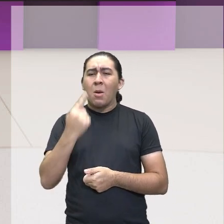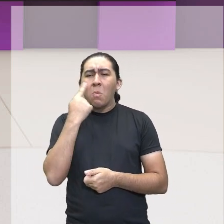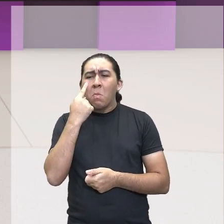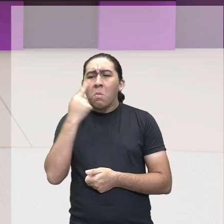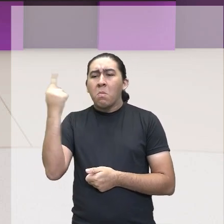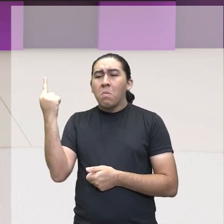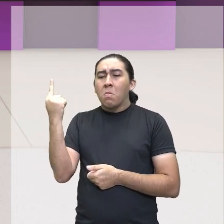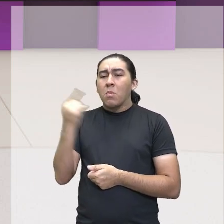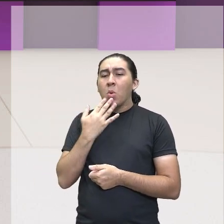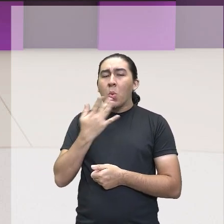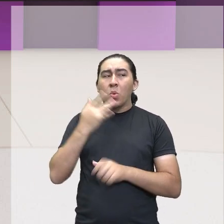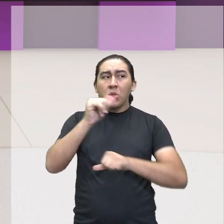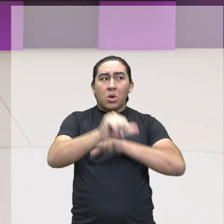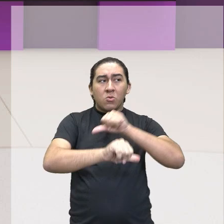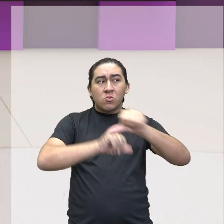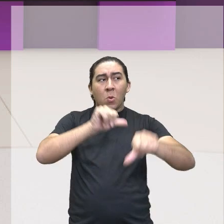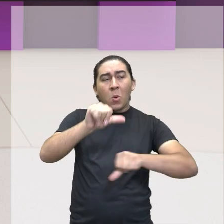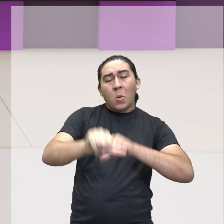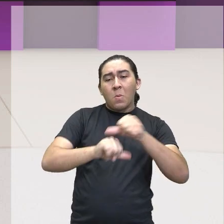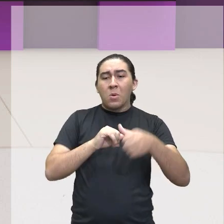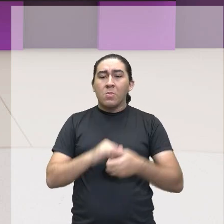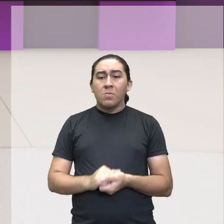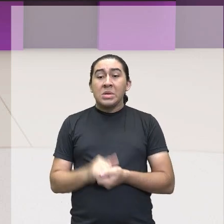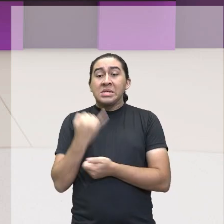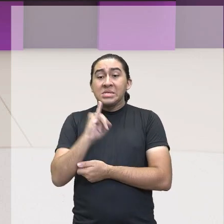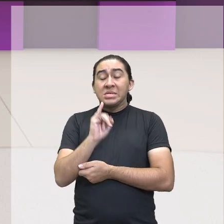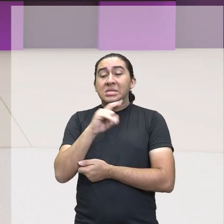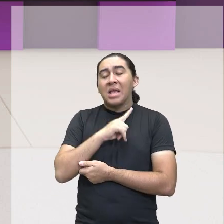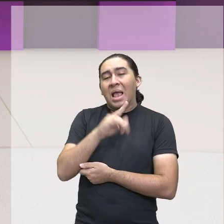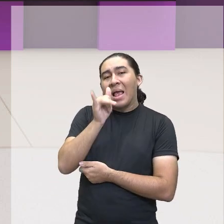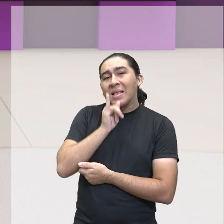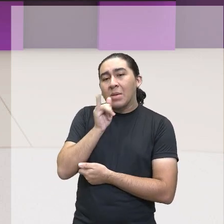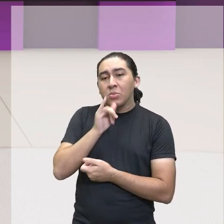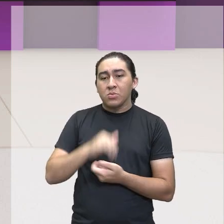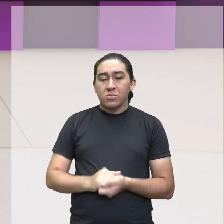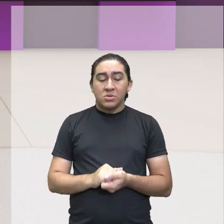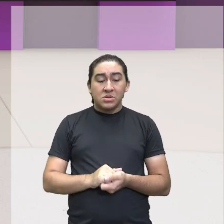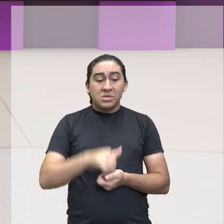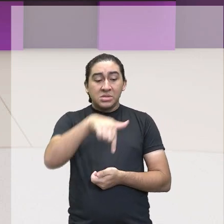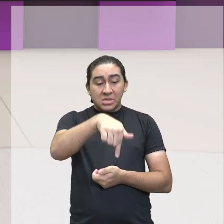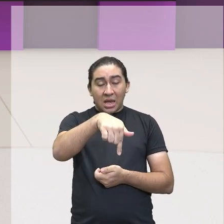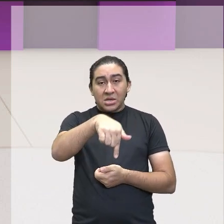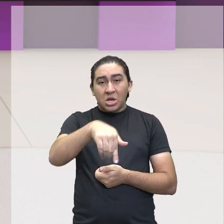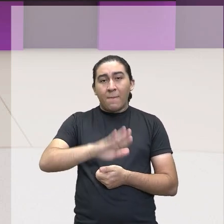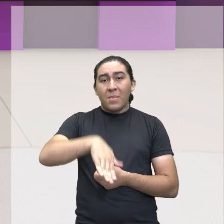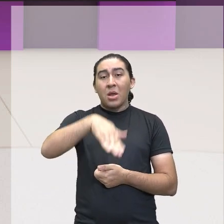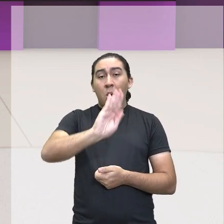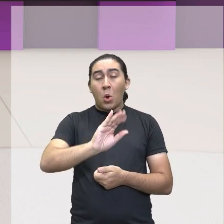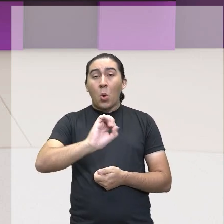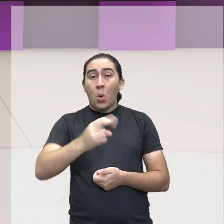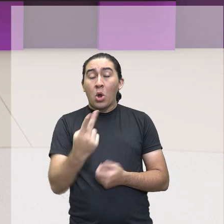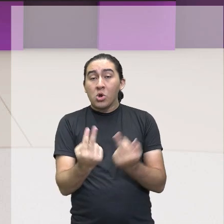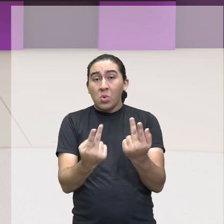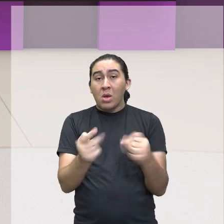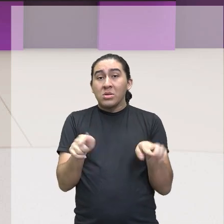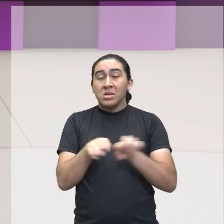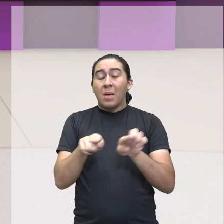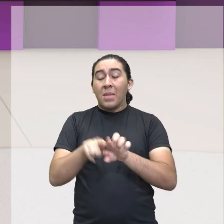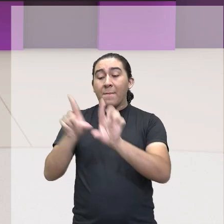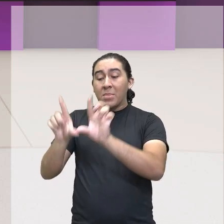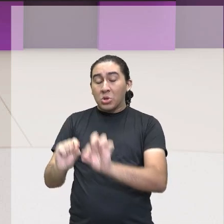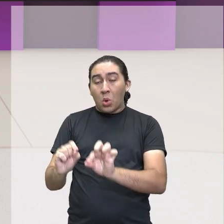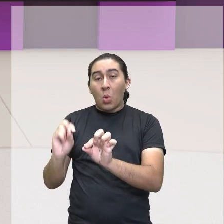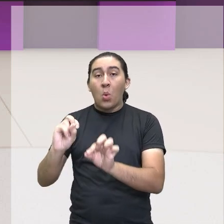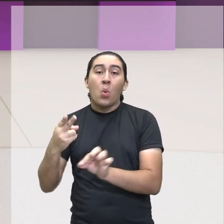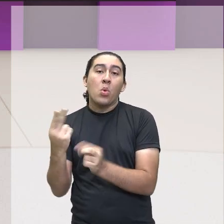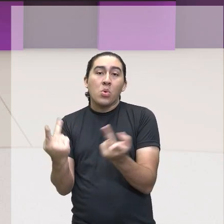mudar agora as cores ali, ó. Quando ele está ali, então, de 7 maior ou igual a 7 e menor ou igual a